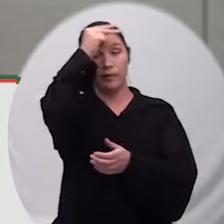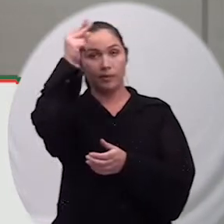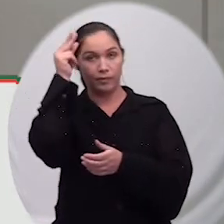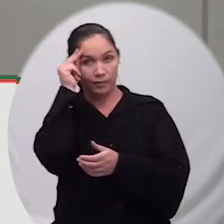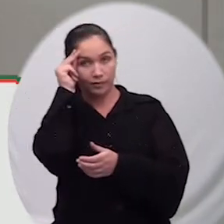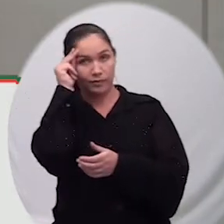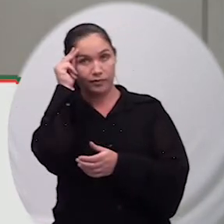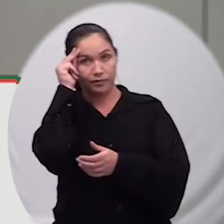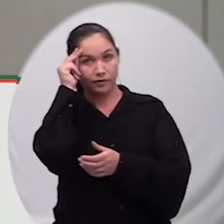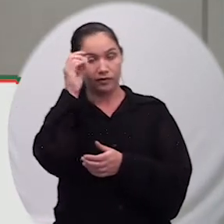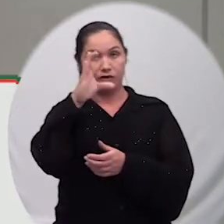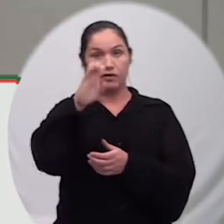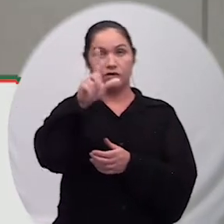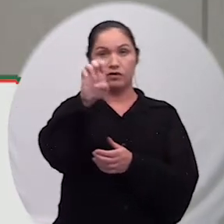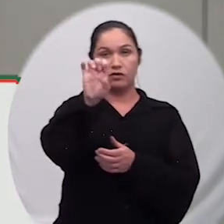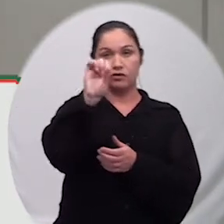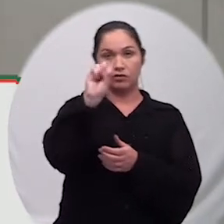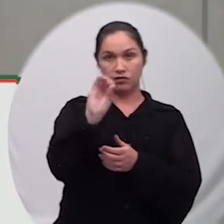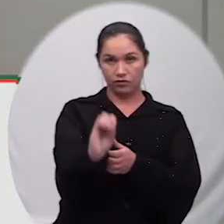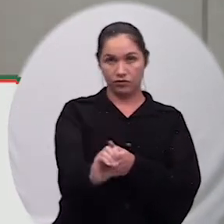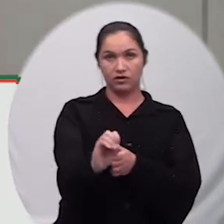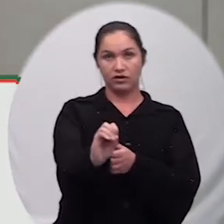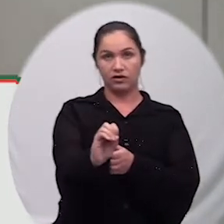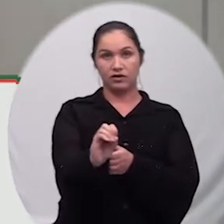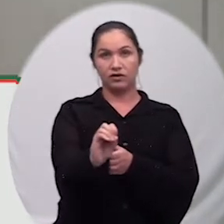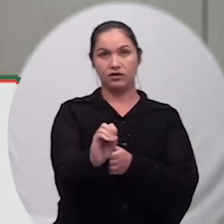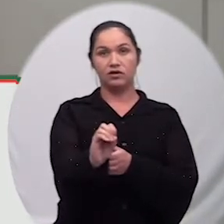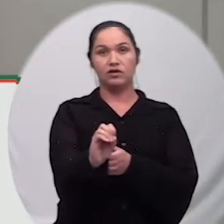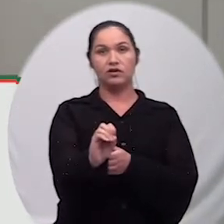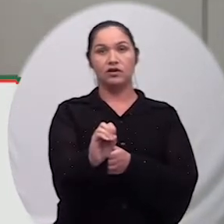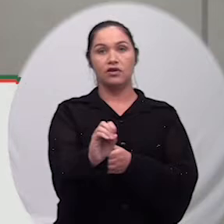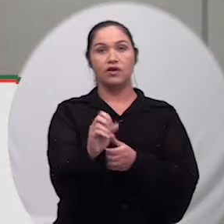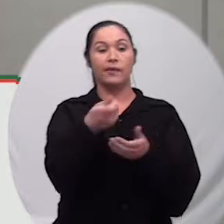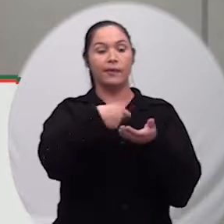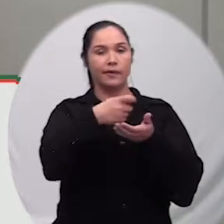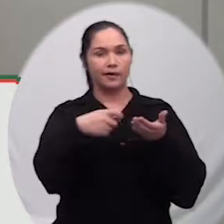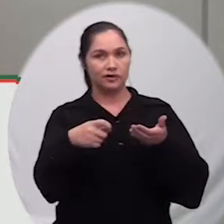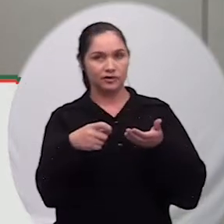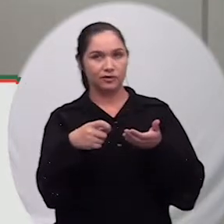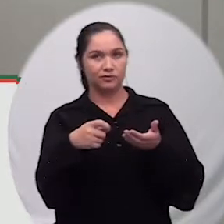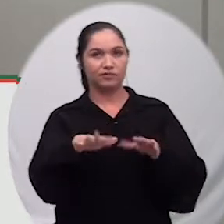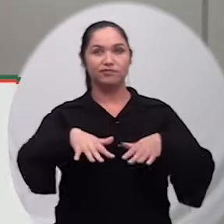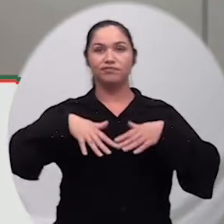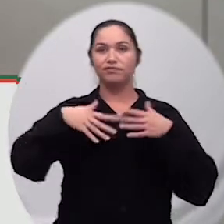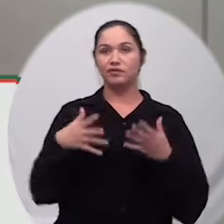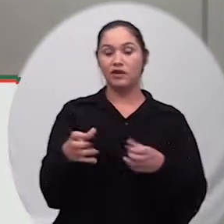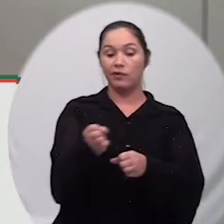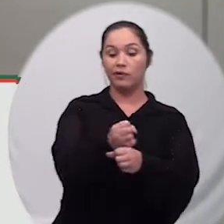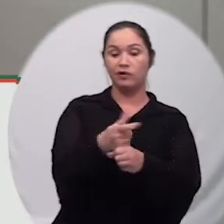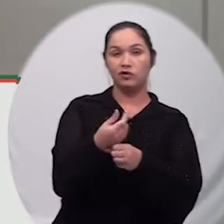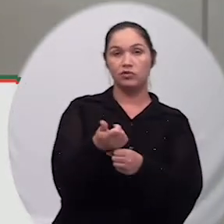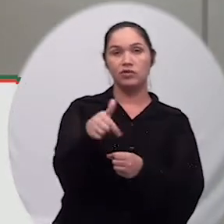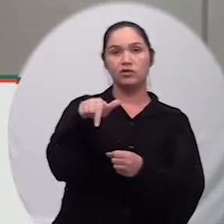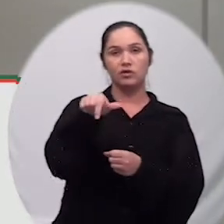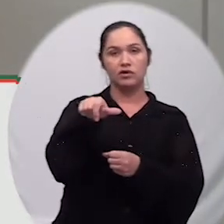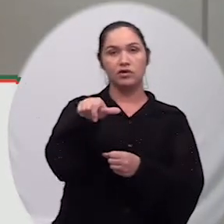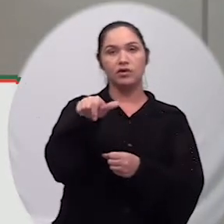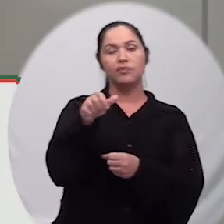partido passa a vigorar agora, a partir de 2019. Eu